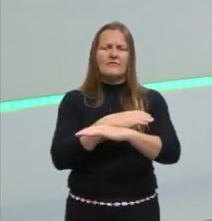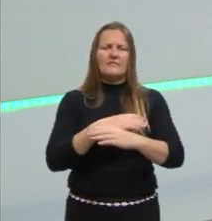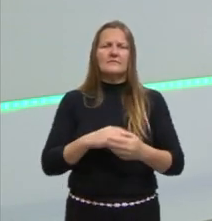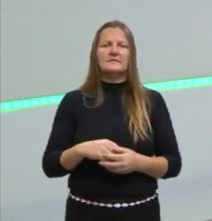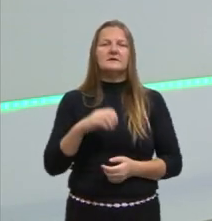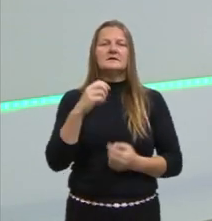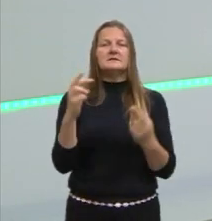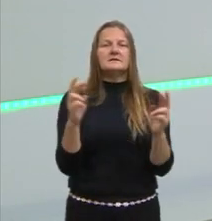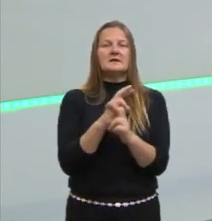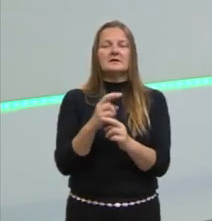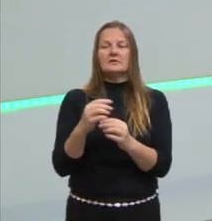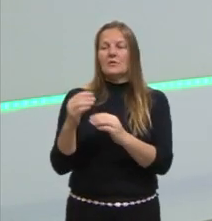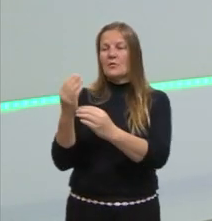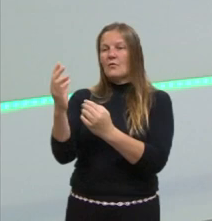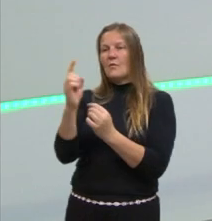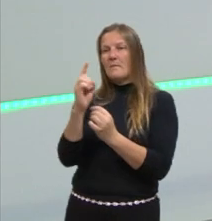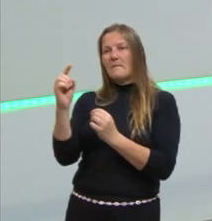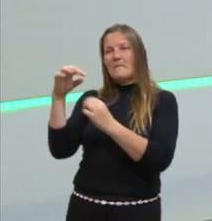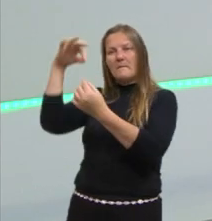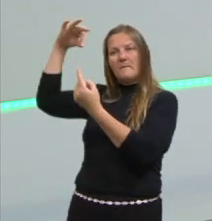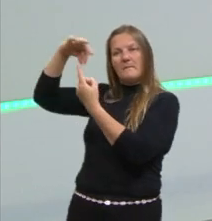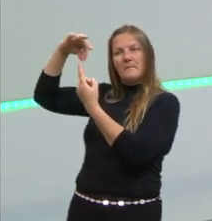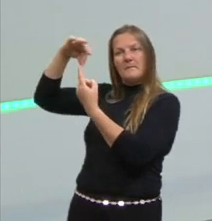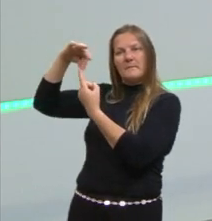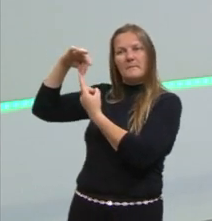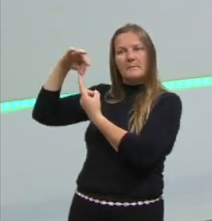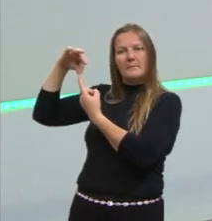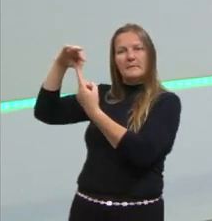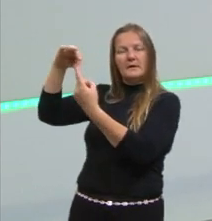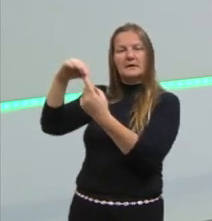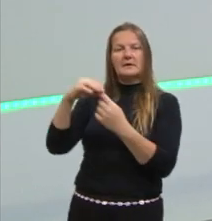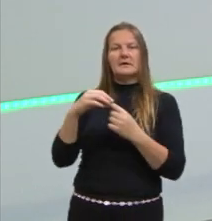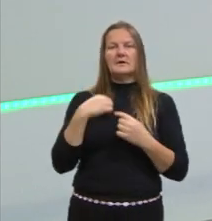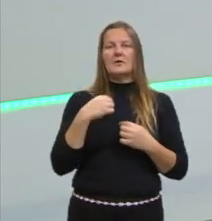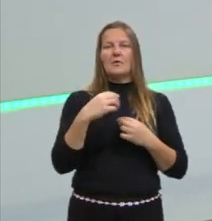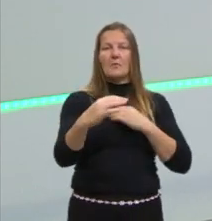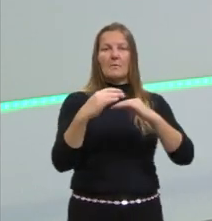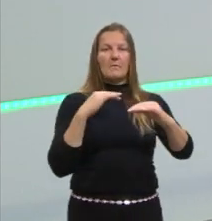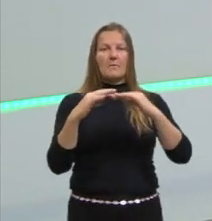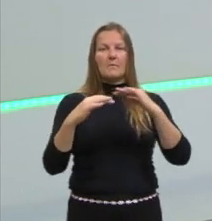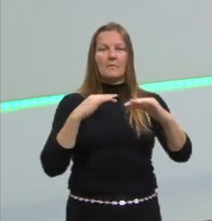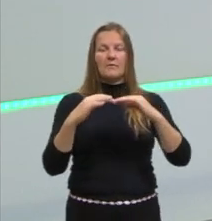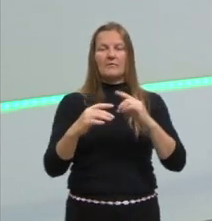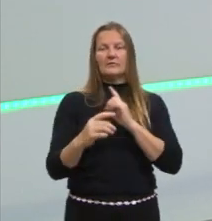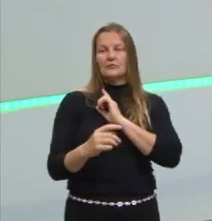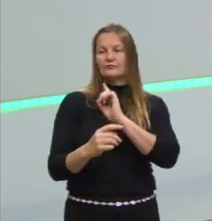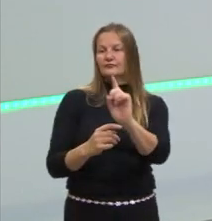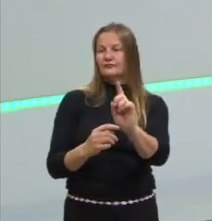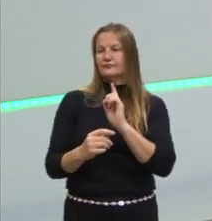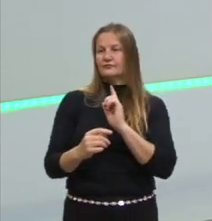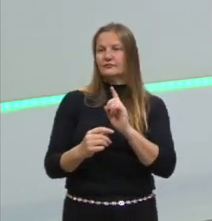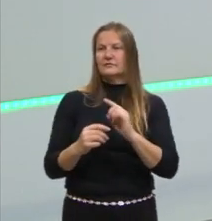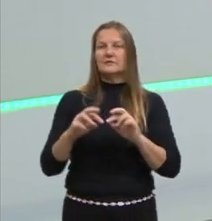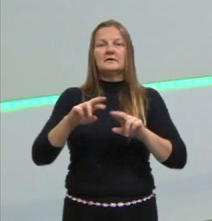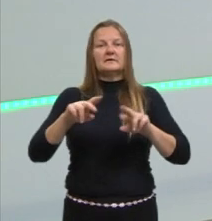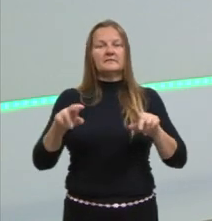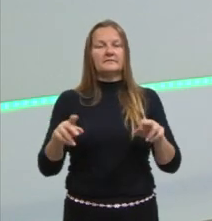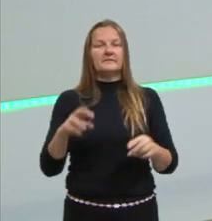a estrada as placas da rua eu vou estar o quê em movimento então o movimento é relativo pensando